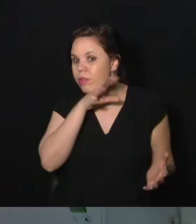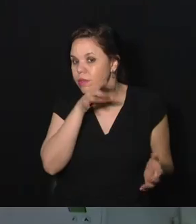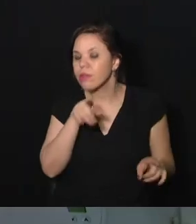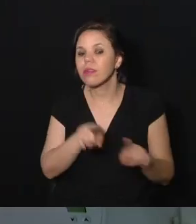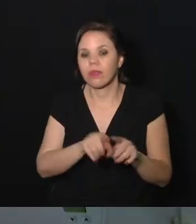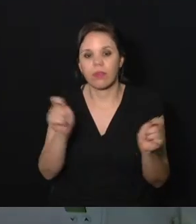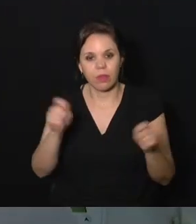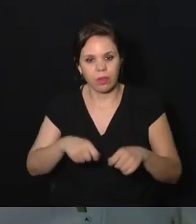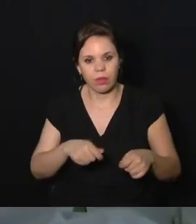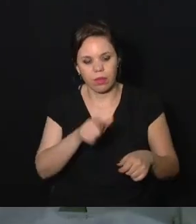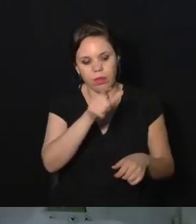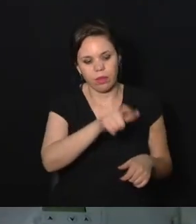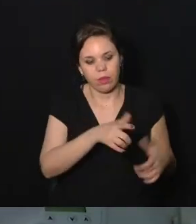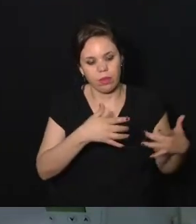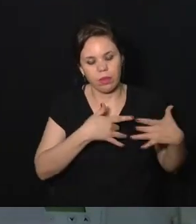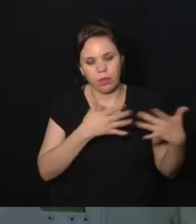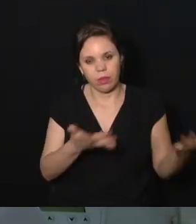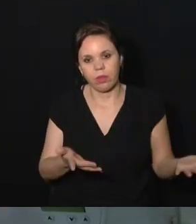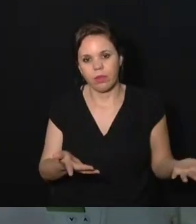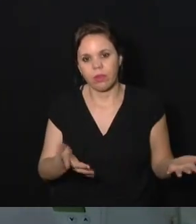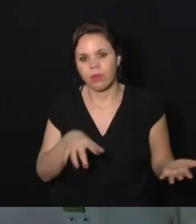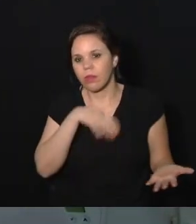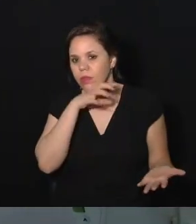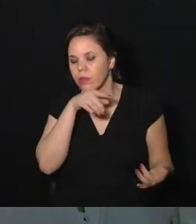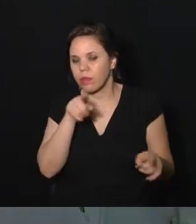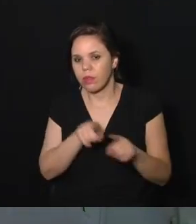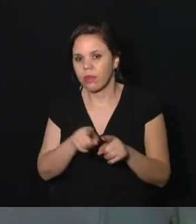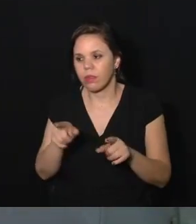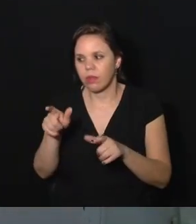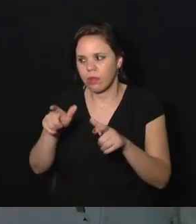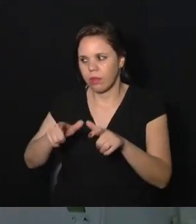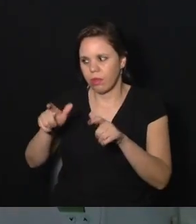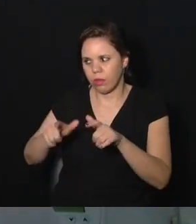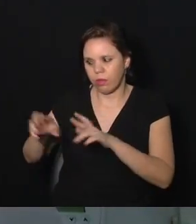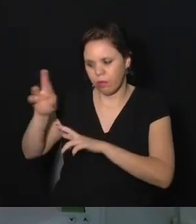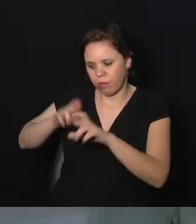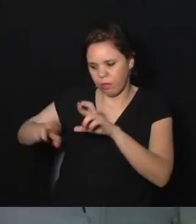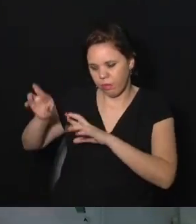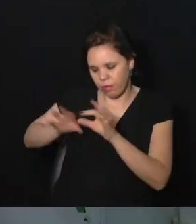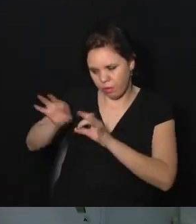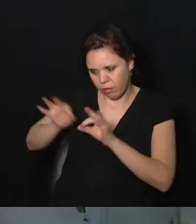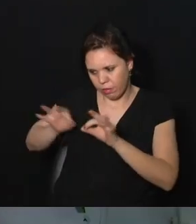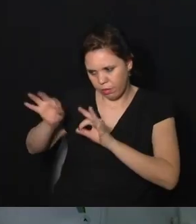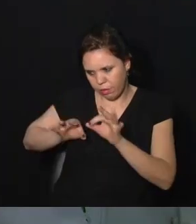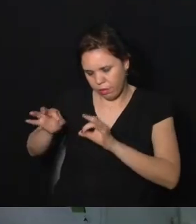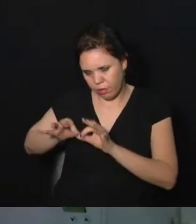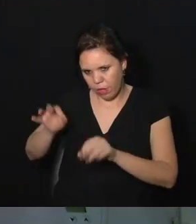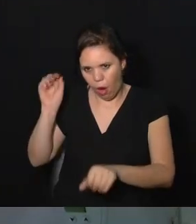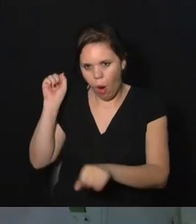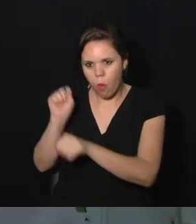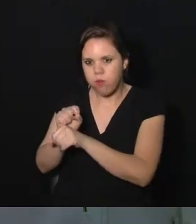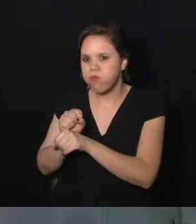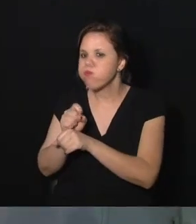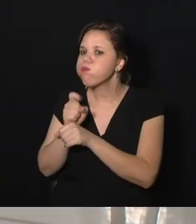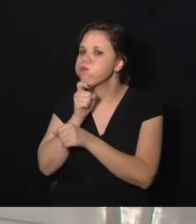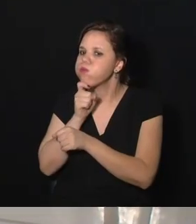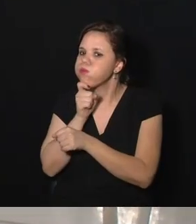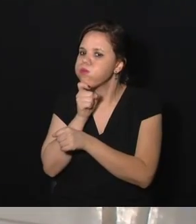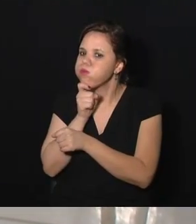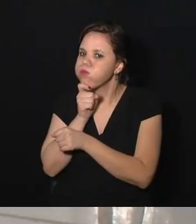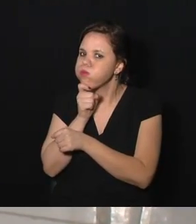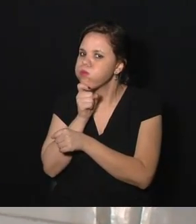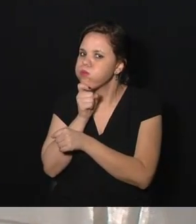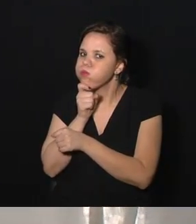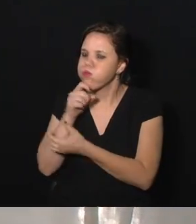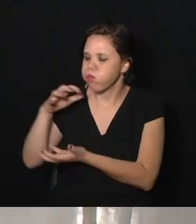podem ser de doadores. A gente está aqui no laboratório, onde são preparadas as células. Elas ficam congeladas num botijão com